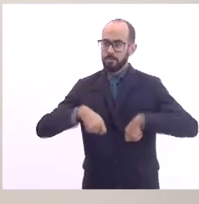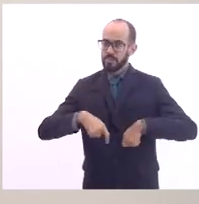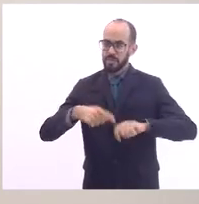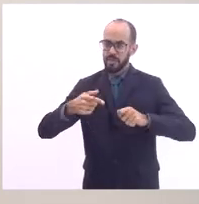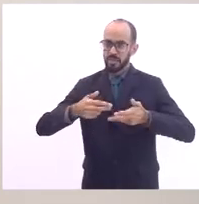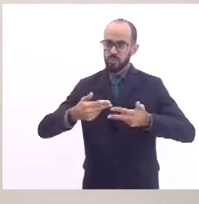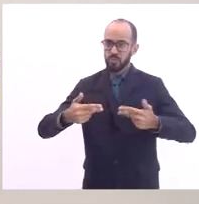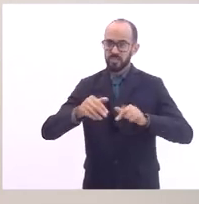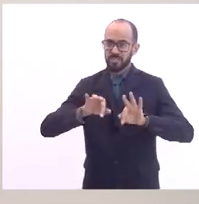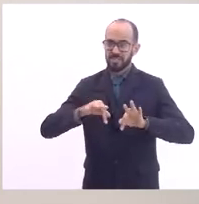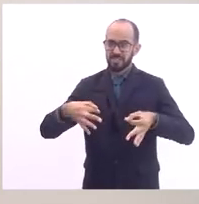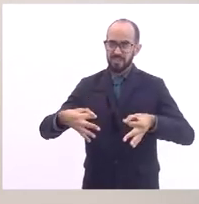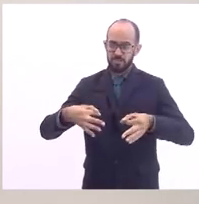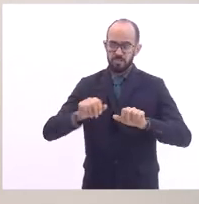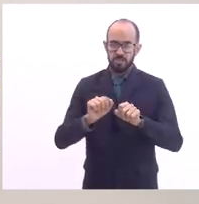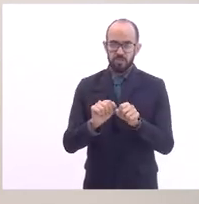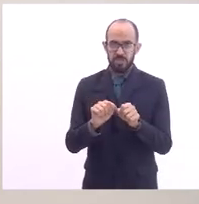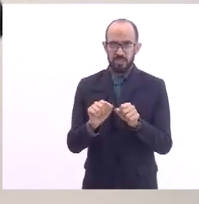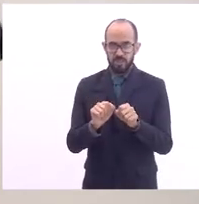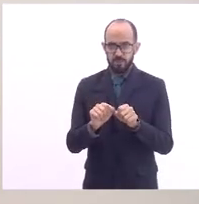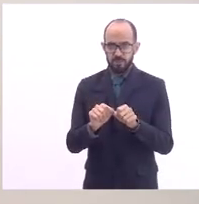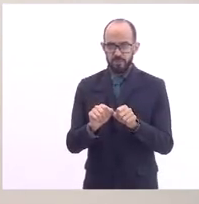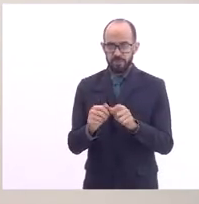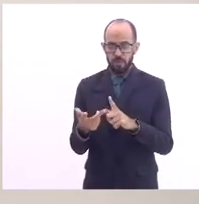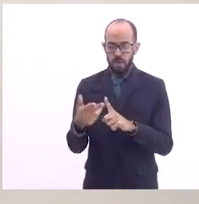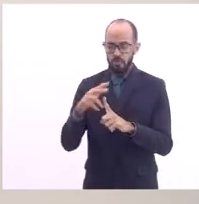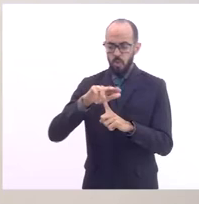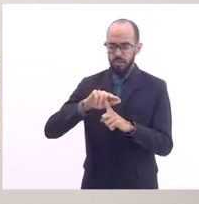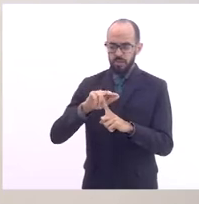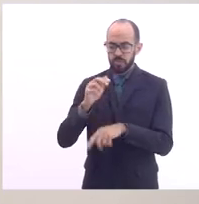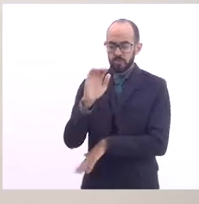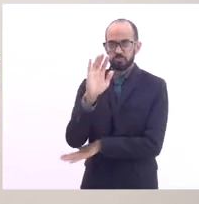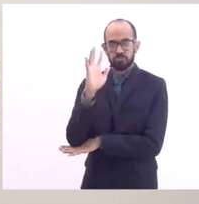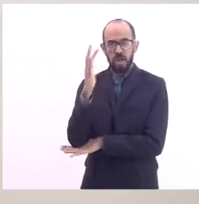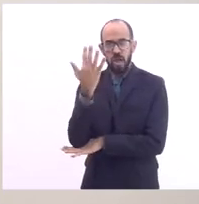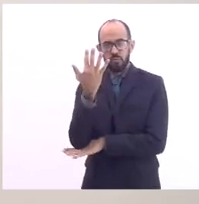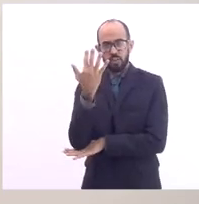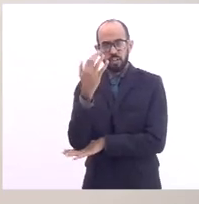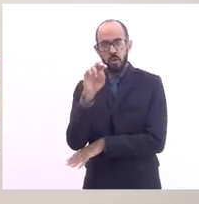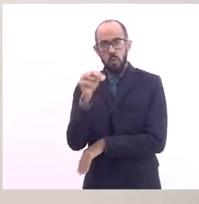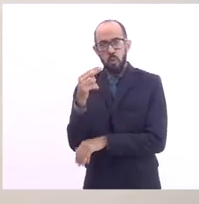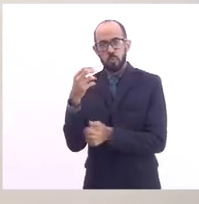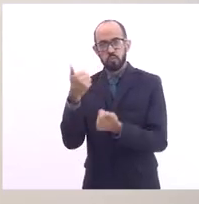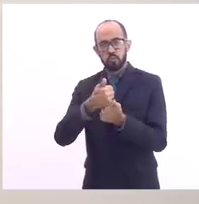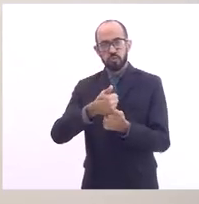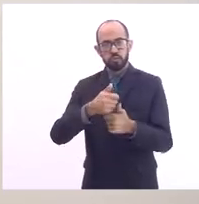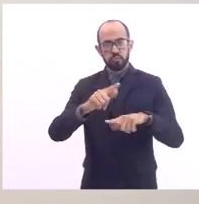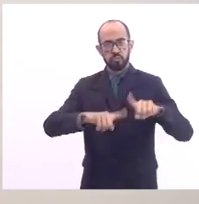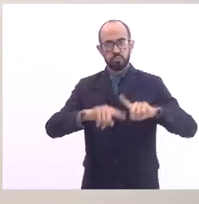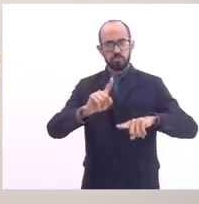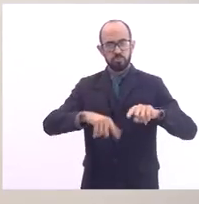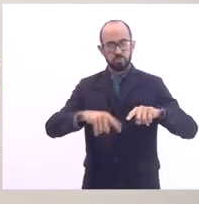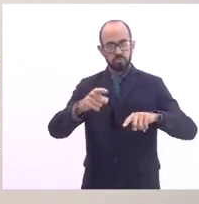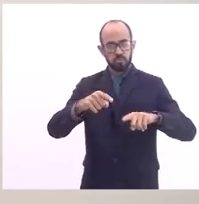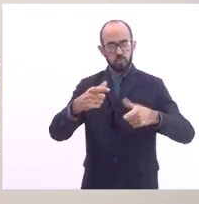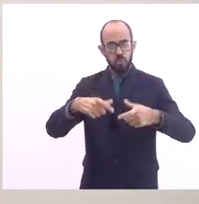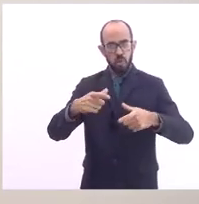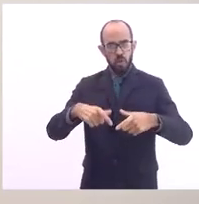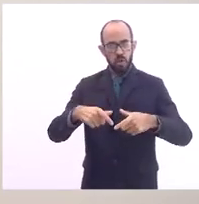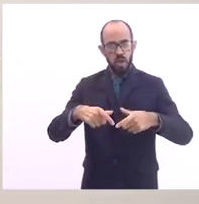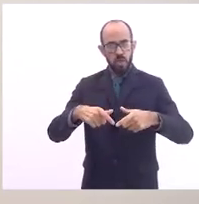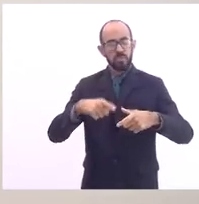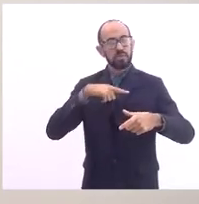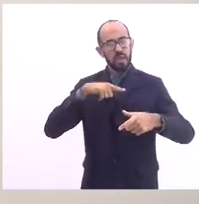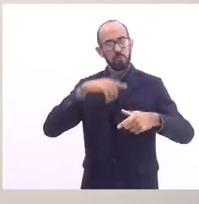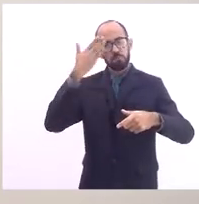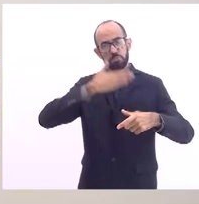mais simples que tem para executar, que é uma poda de árvore, que é a substituição de um equipamento numa área que está